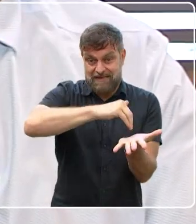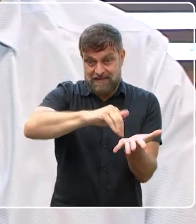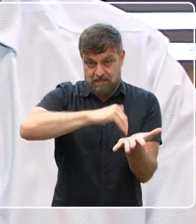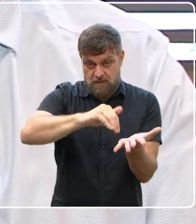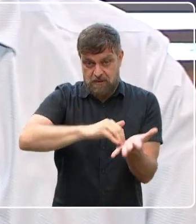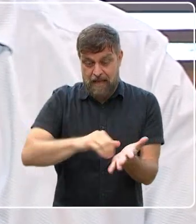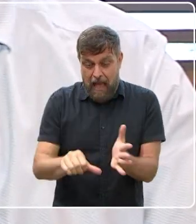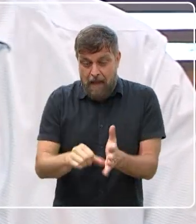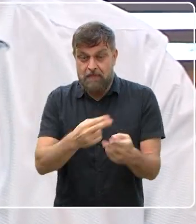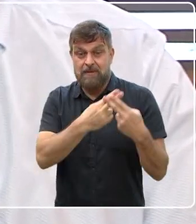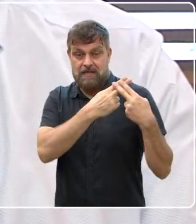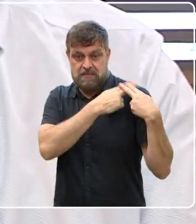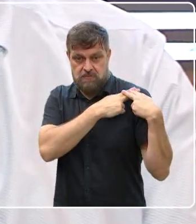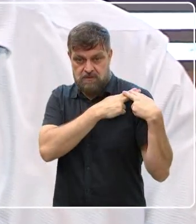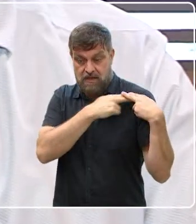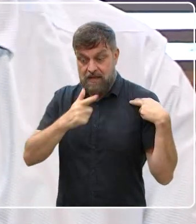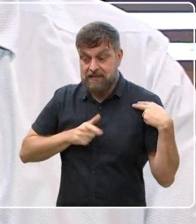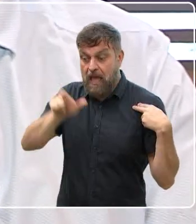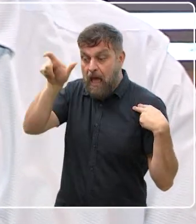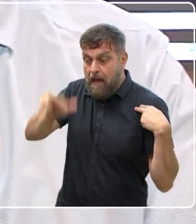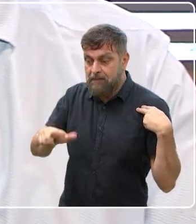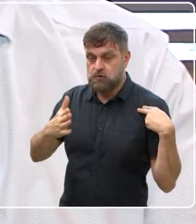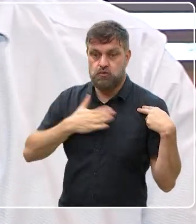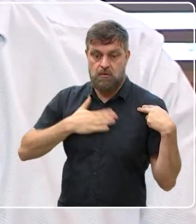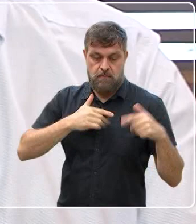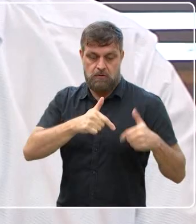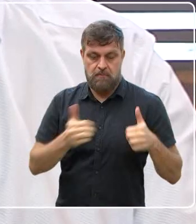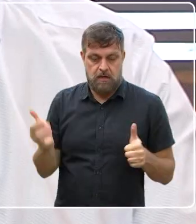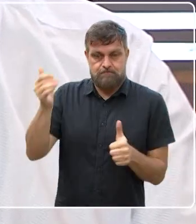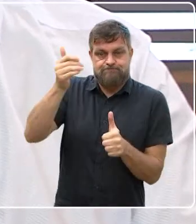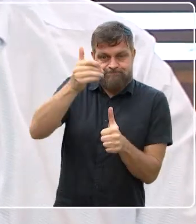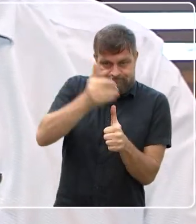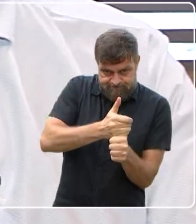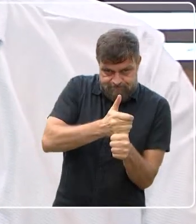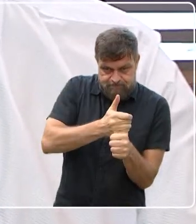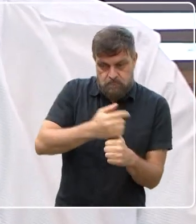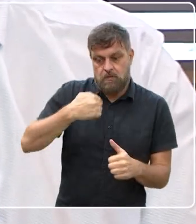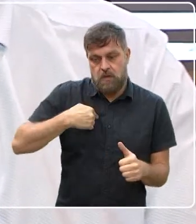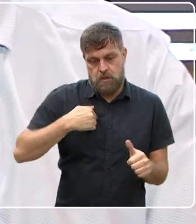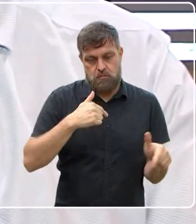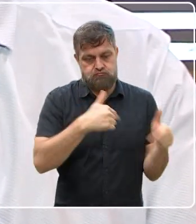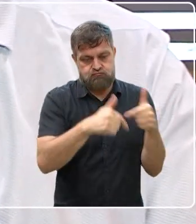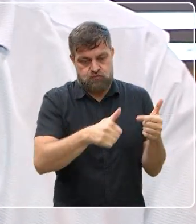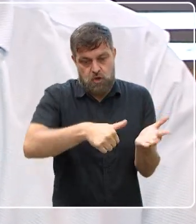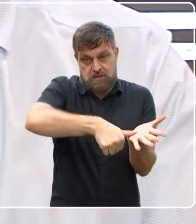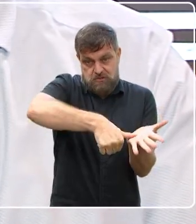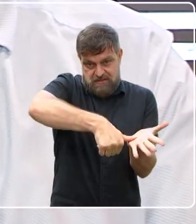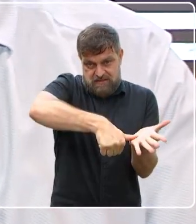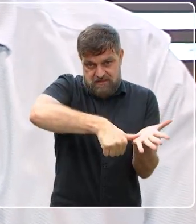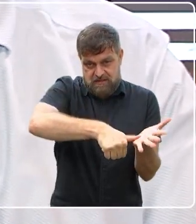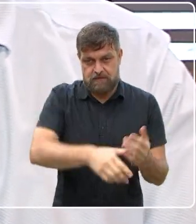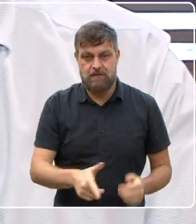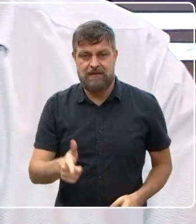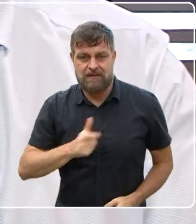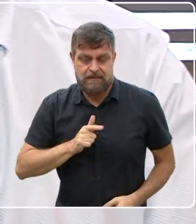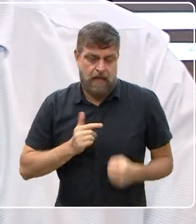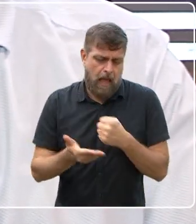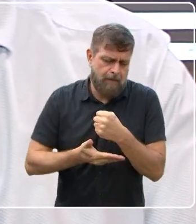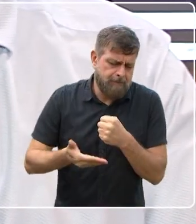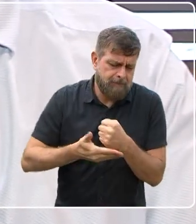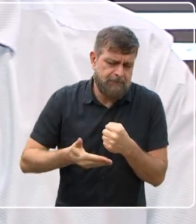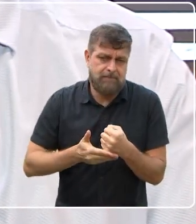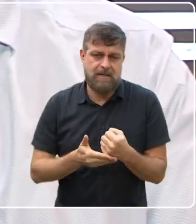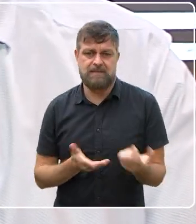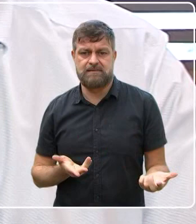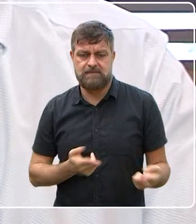primeira responsabilidade foi desenvolver pessoas que pudessem assumir as funções que eu realizava para que eu pudesse me dedicar à sociedade. A sociedade envolve